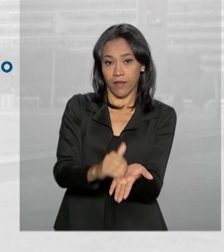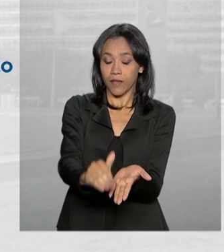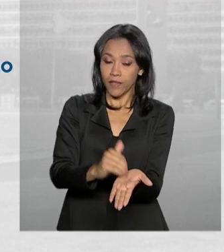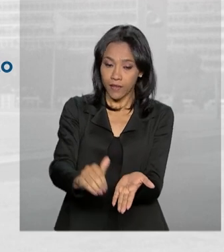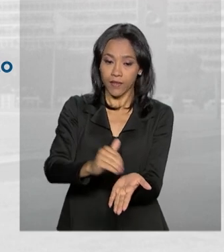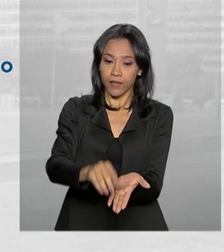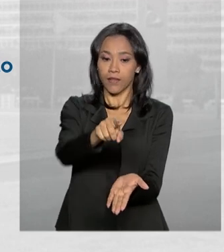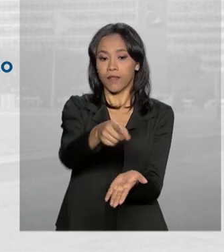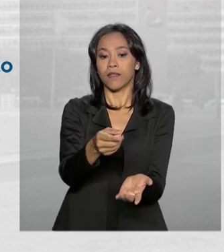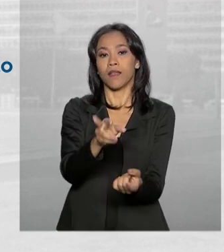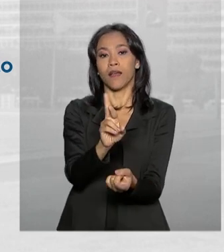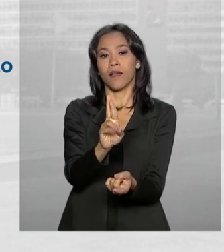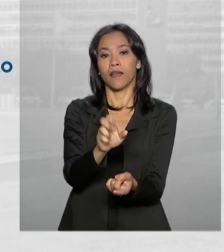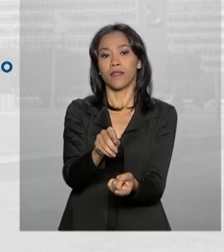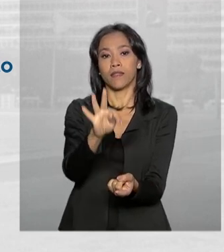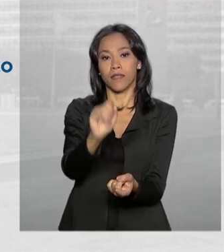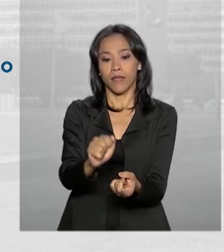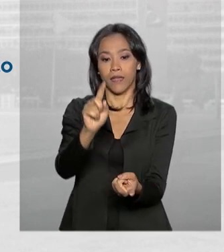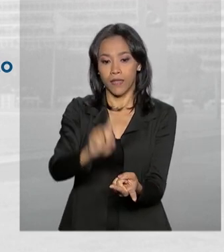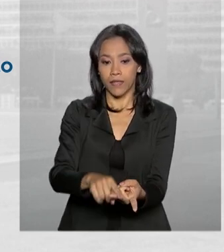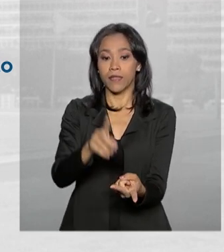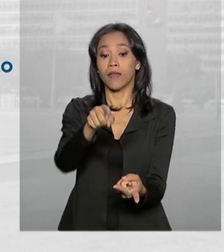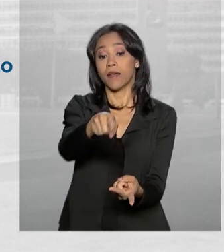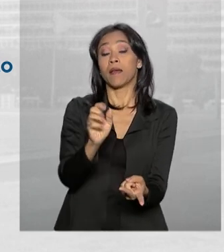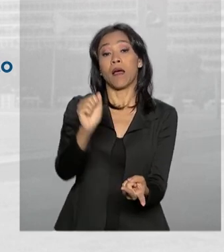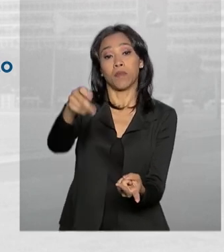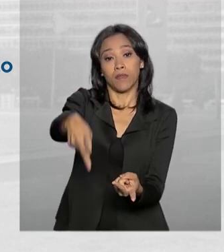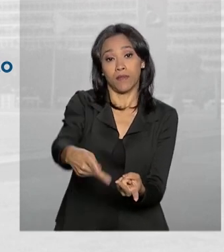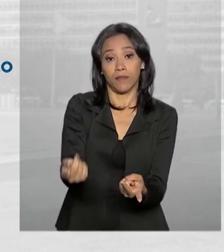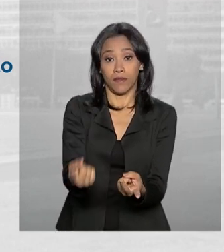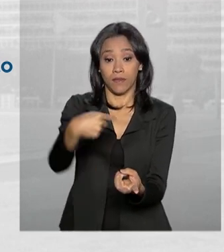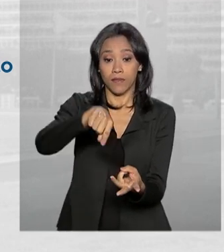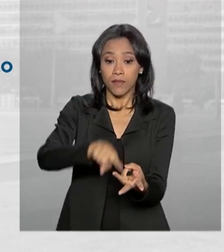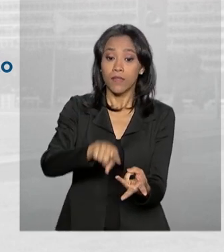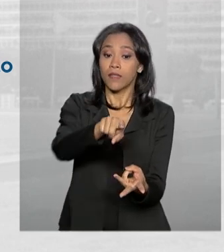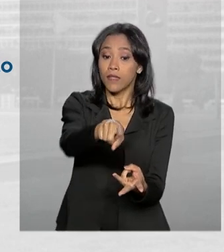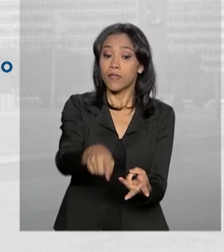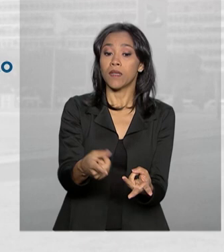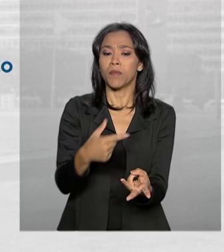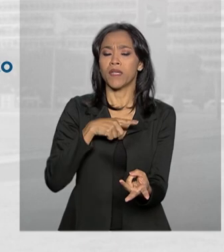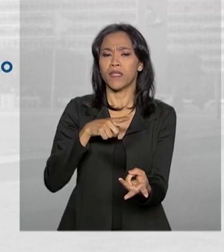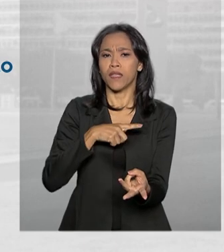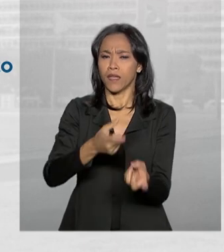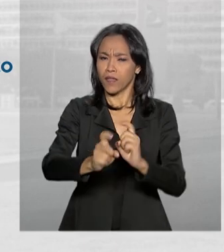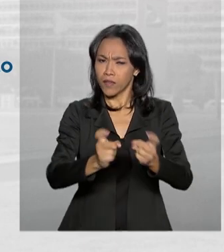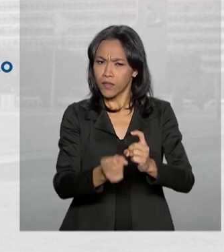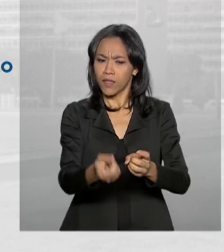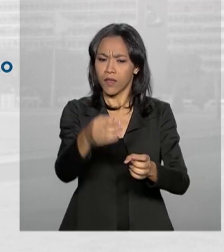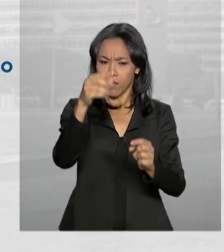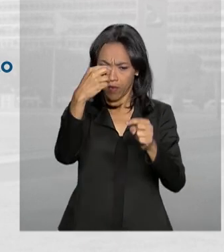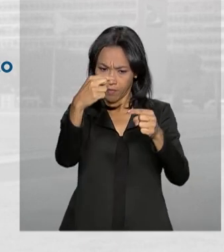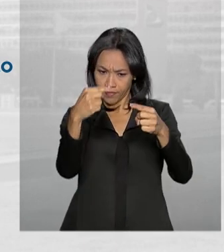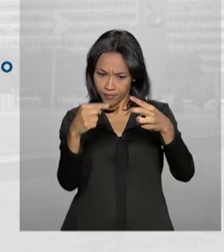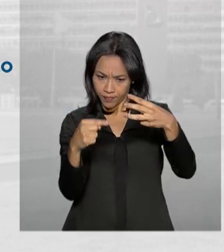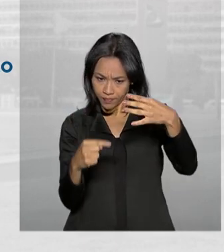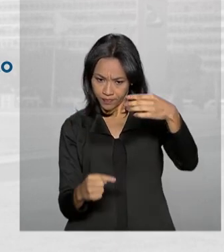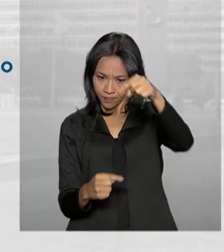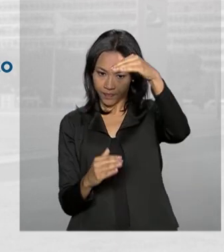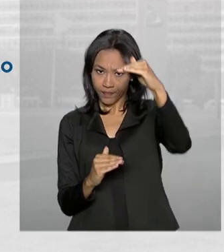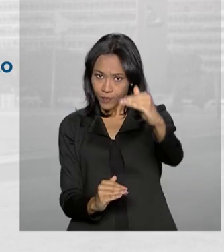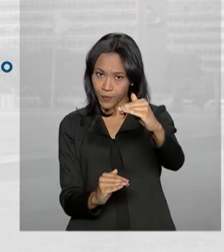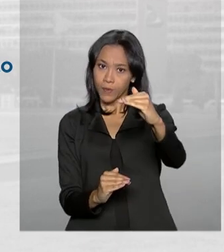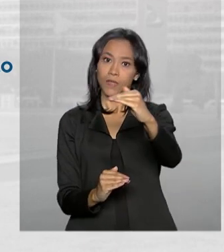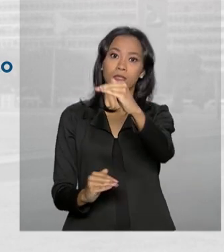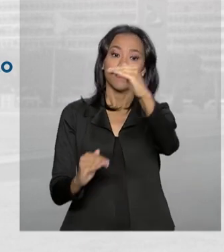elas, Receita Federal, Previdência e Trabalho e Desburocratização, Gestão e Governo Digital. A